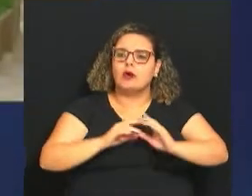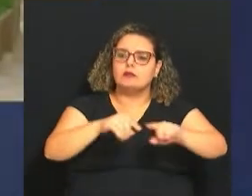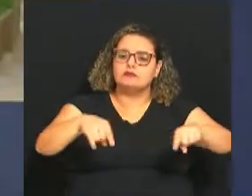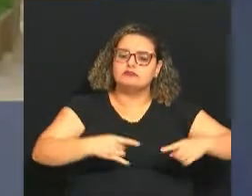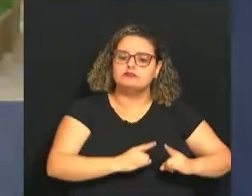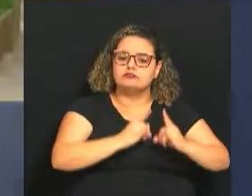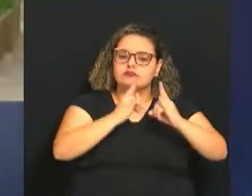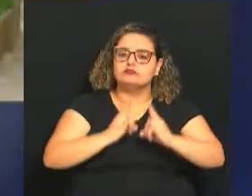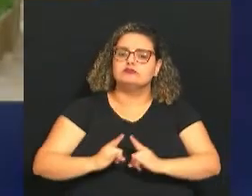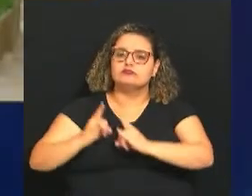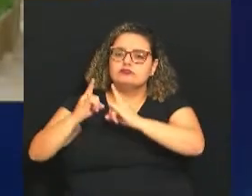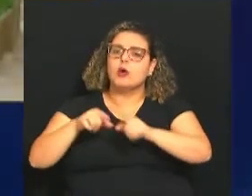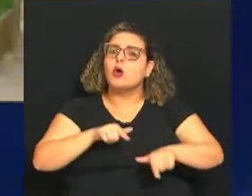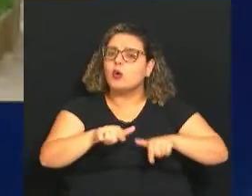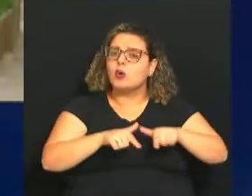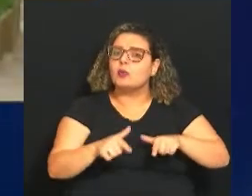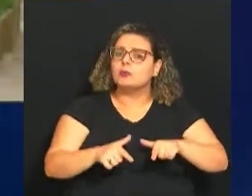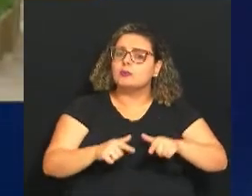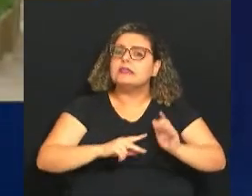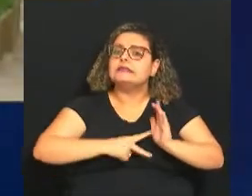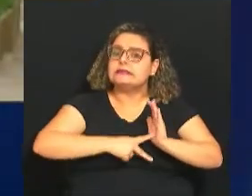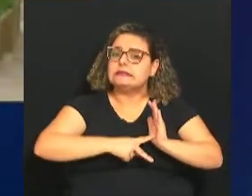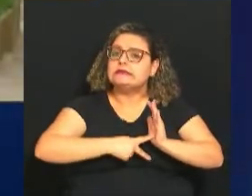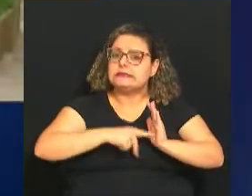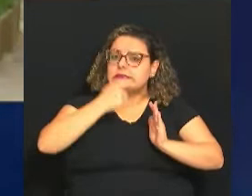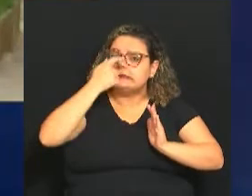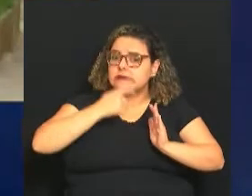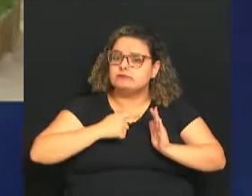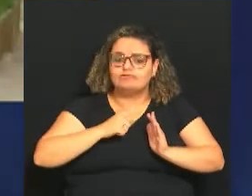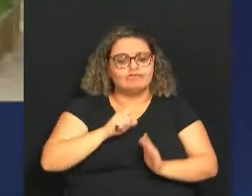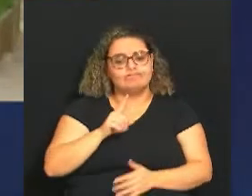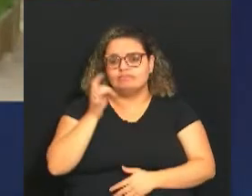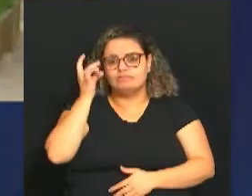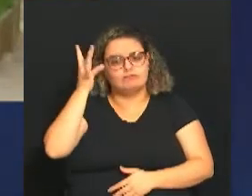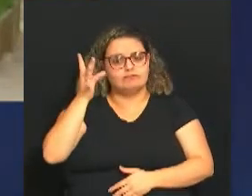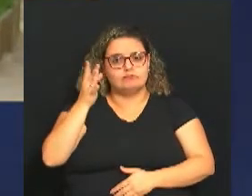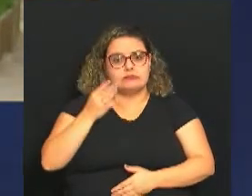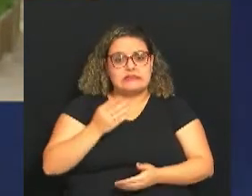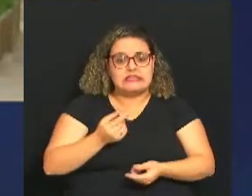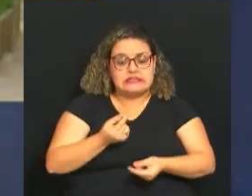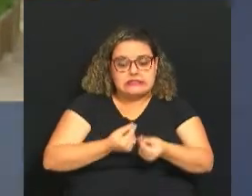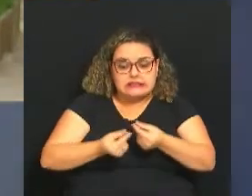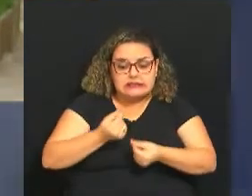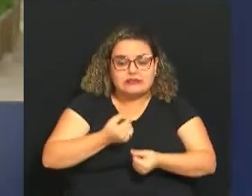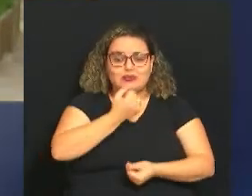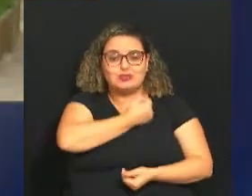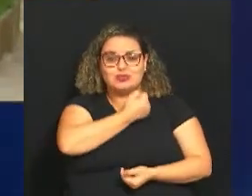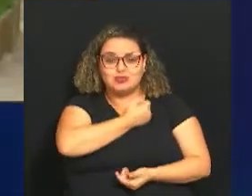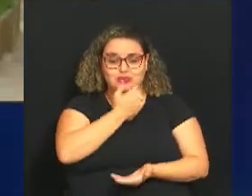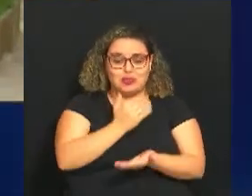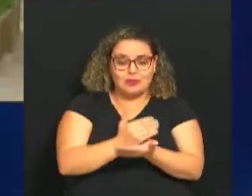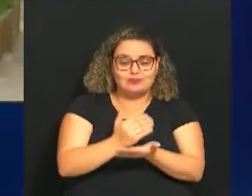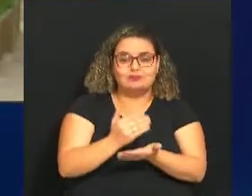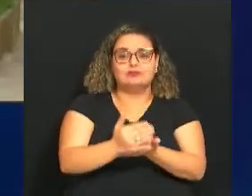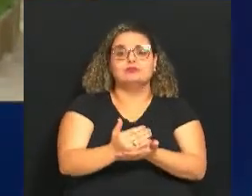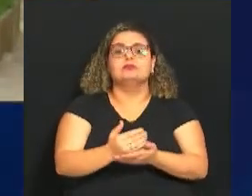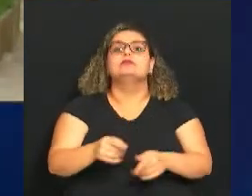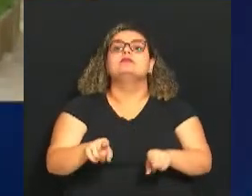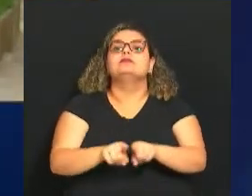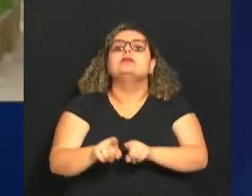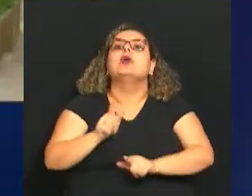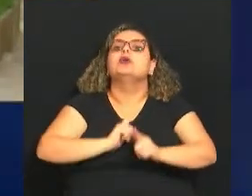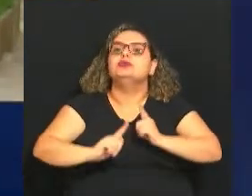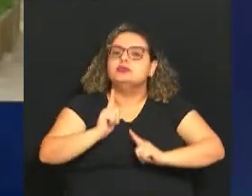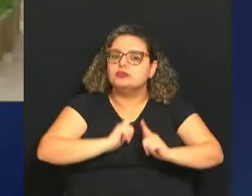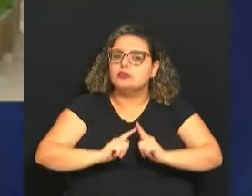de um síndico também não é nada fácil. Além de lidar com prestação de contas e números, ele também tem que gerenciar os